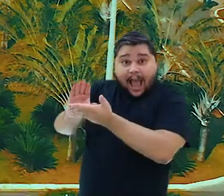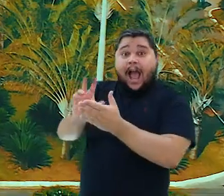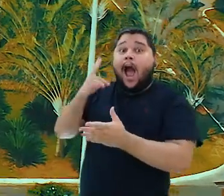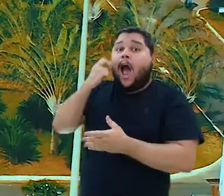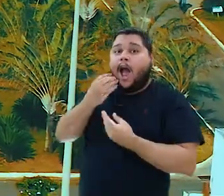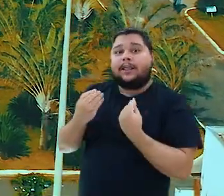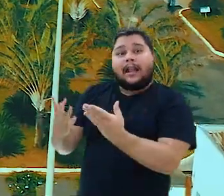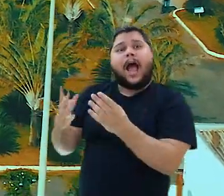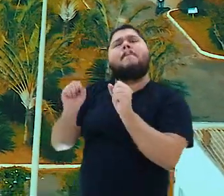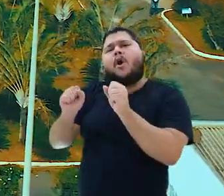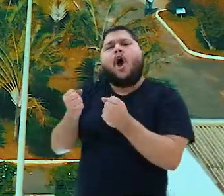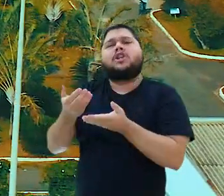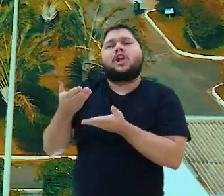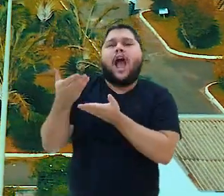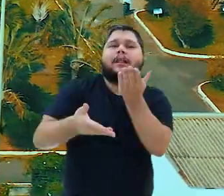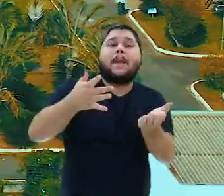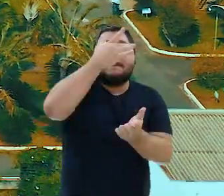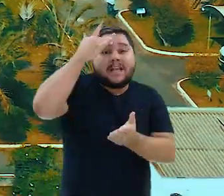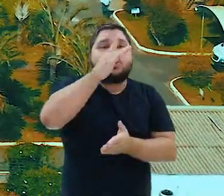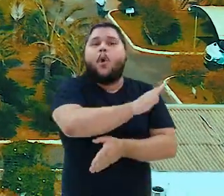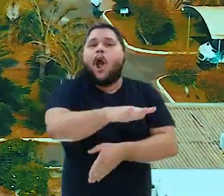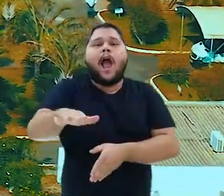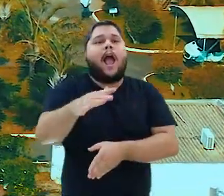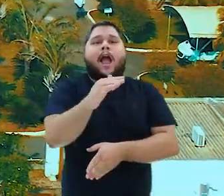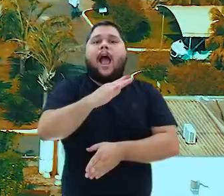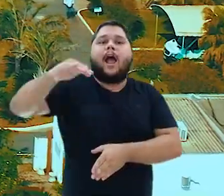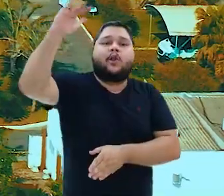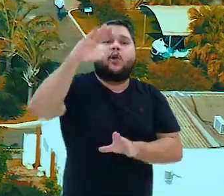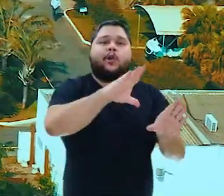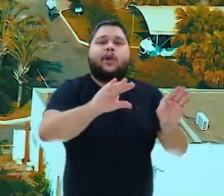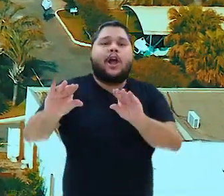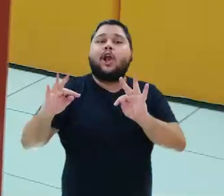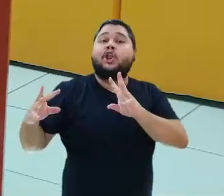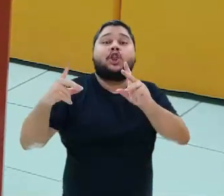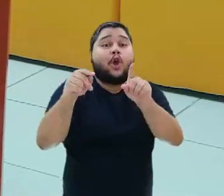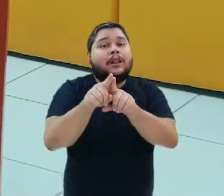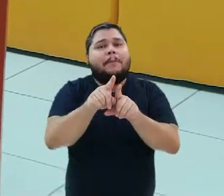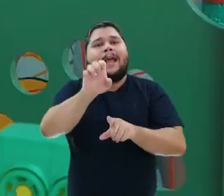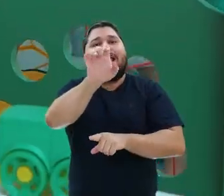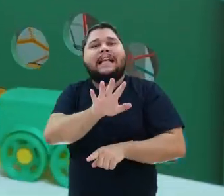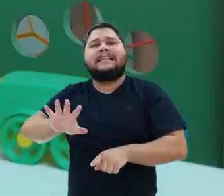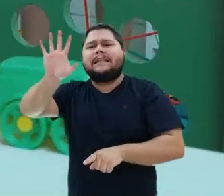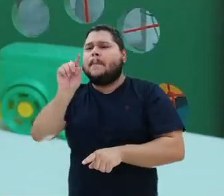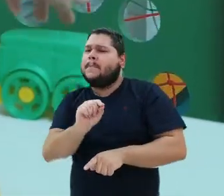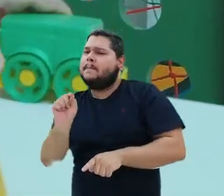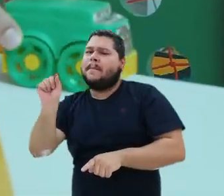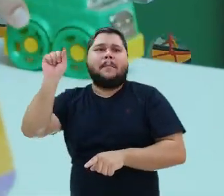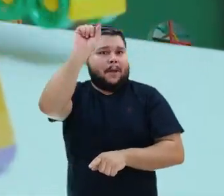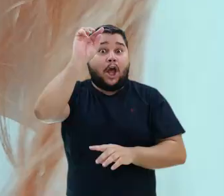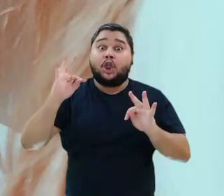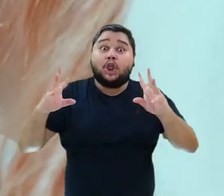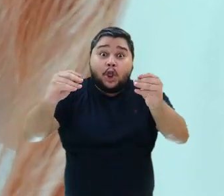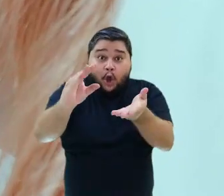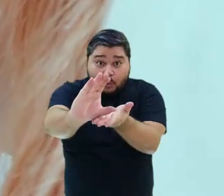e de empresas, o Hospital de Câncer pode oferecer atendimento de qualidade para pacientes de todas as idades e de todos os cantos